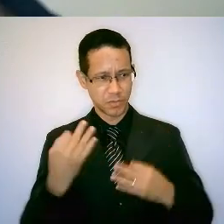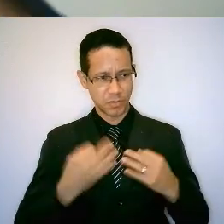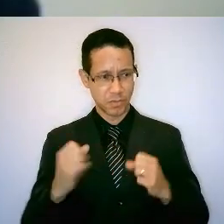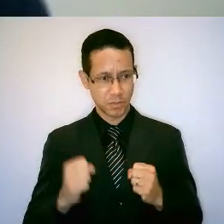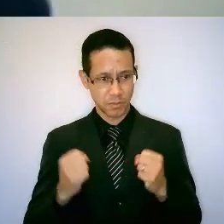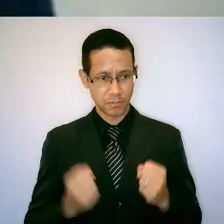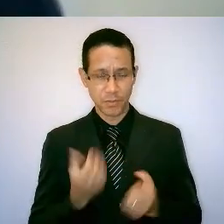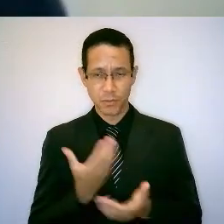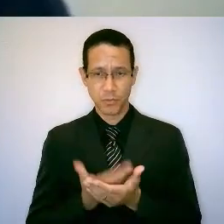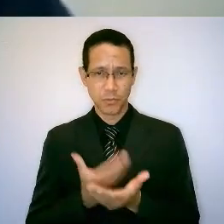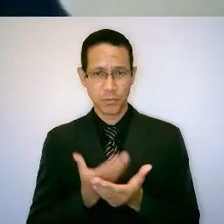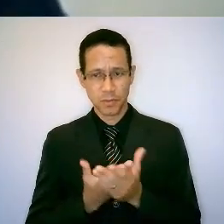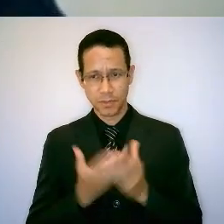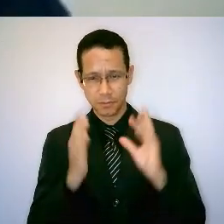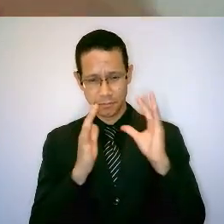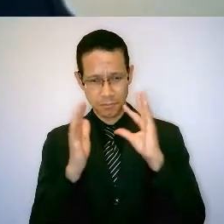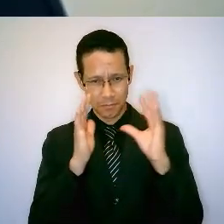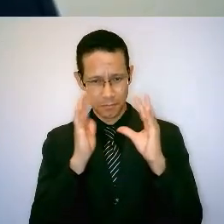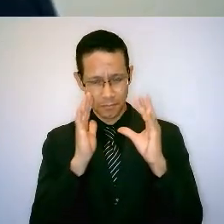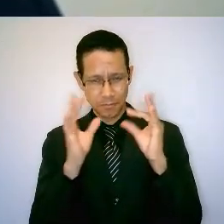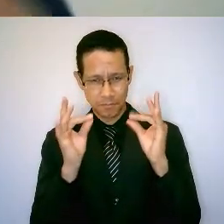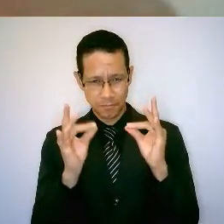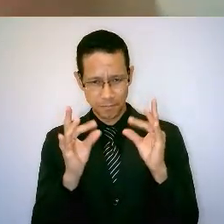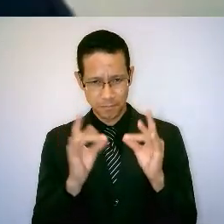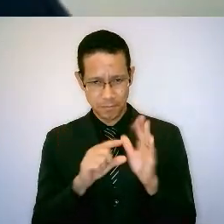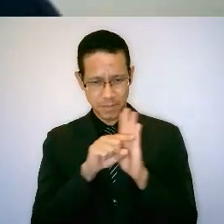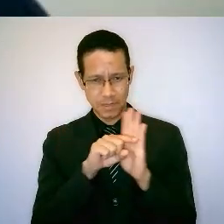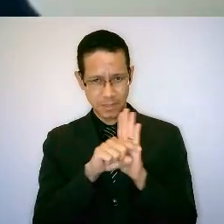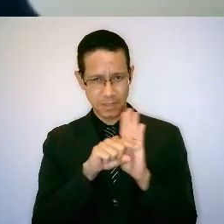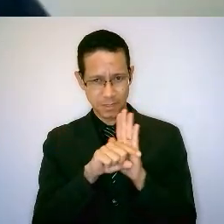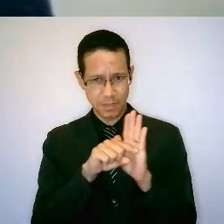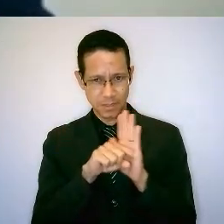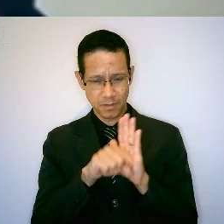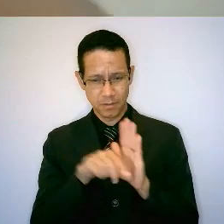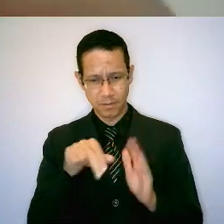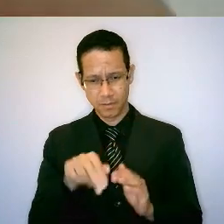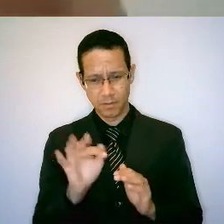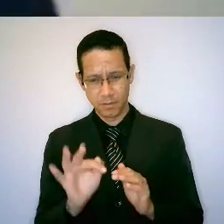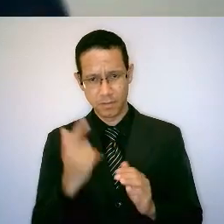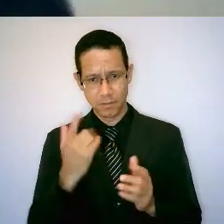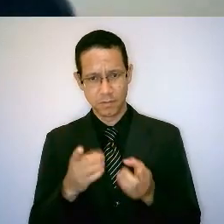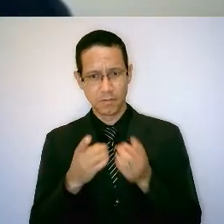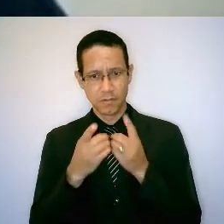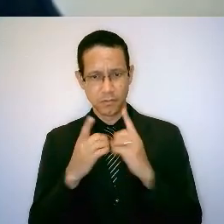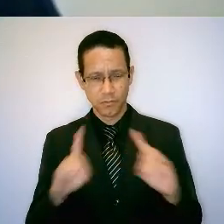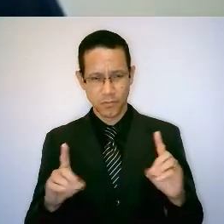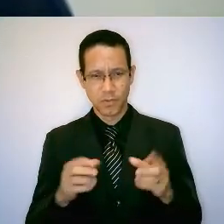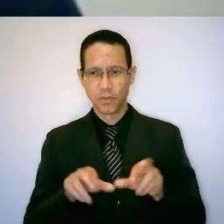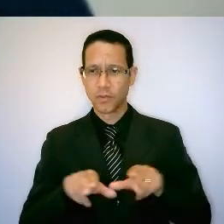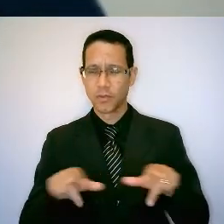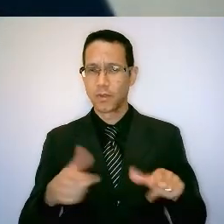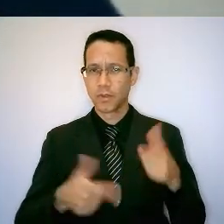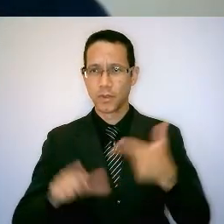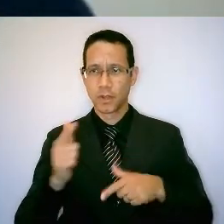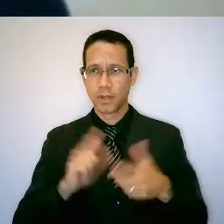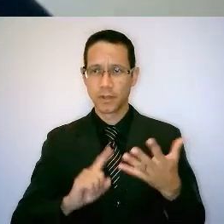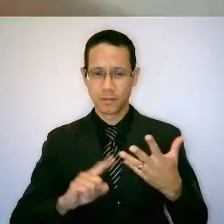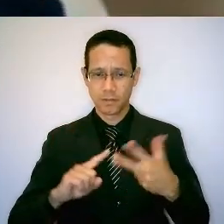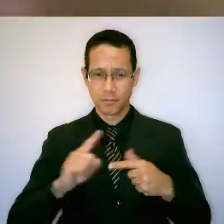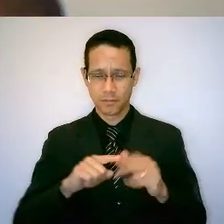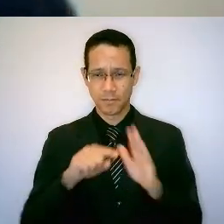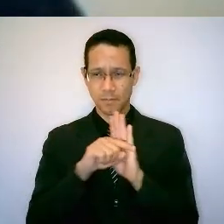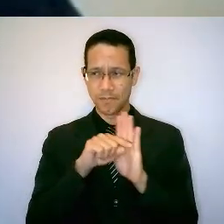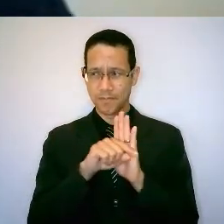a examinar minuciosamente notas fiscais minutos de divórcio outros elementos levados a apreciação